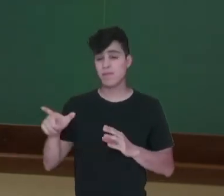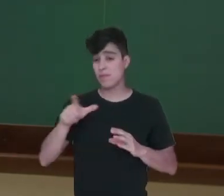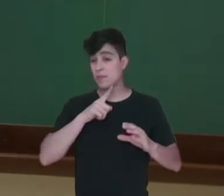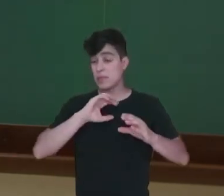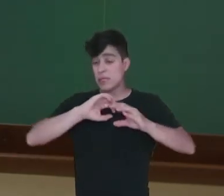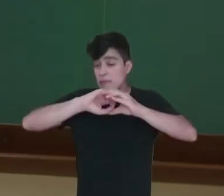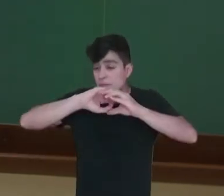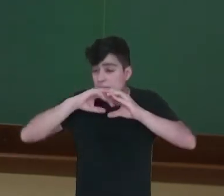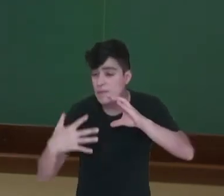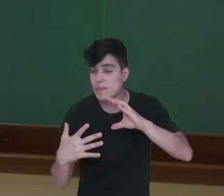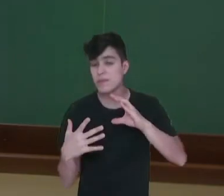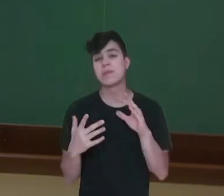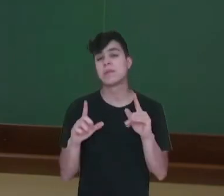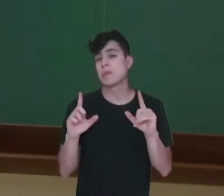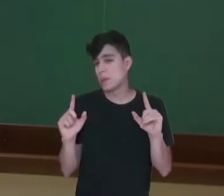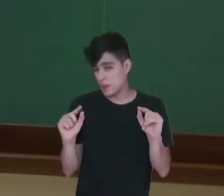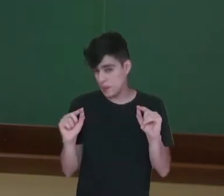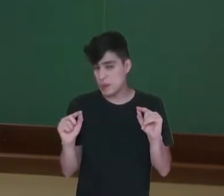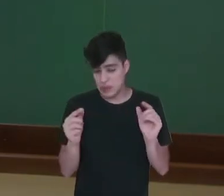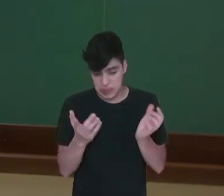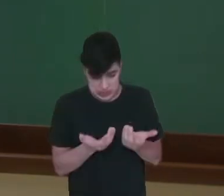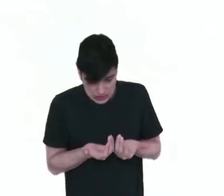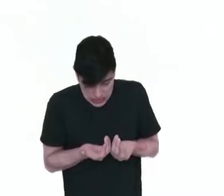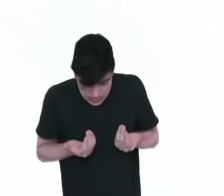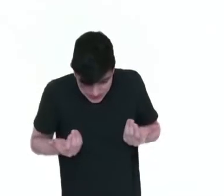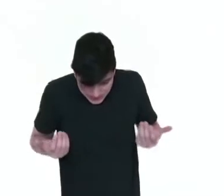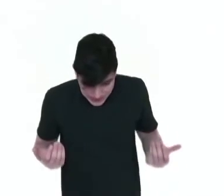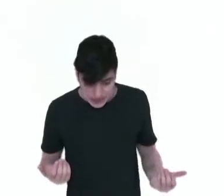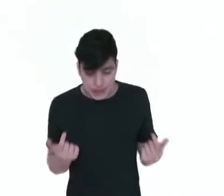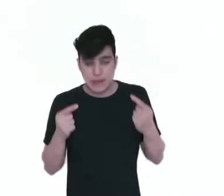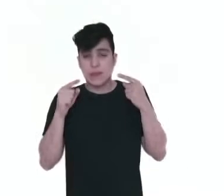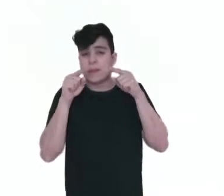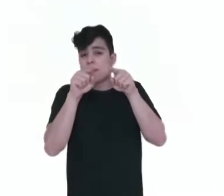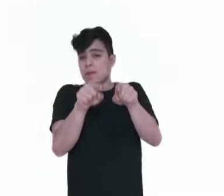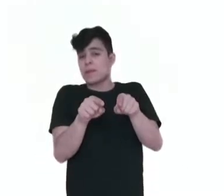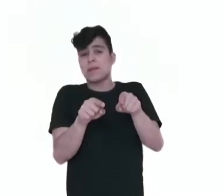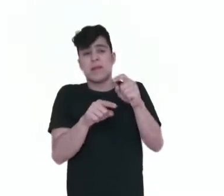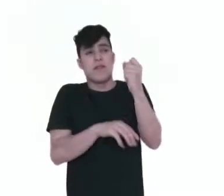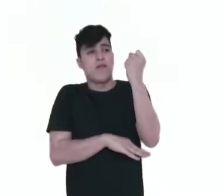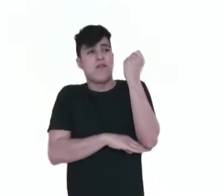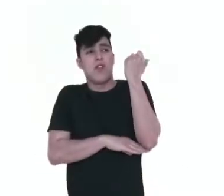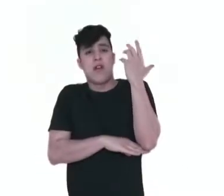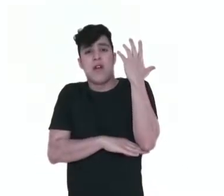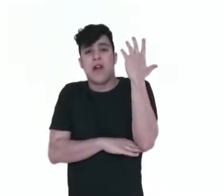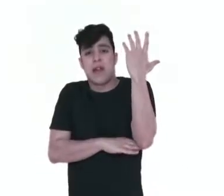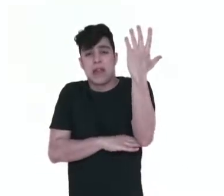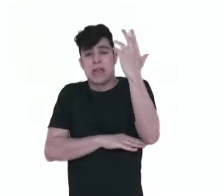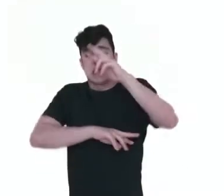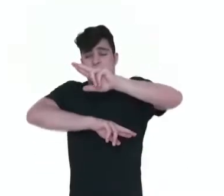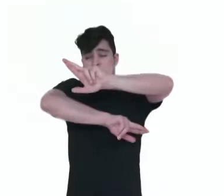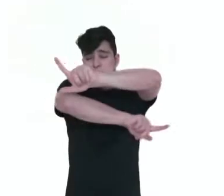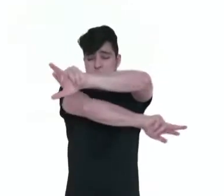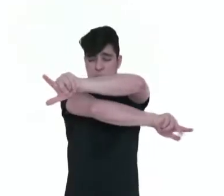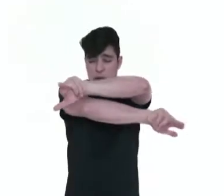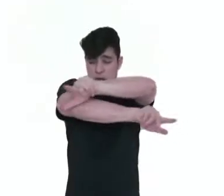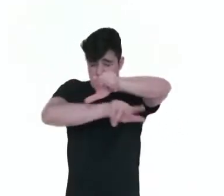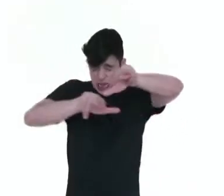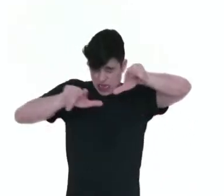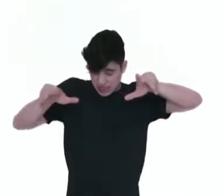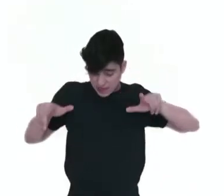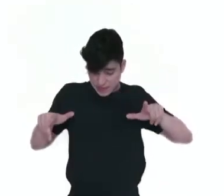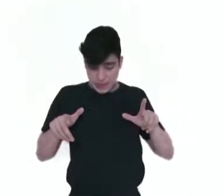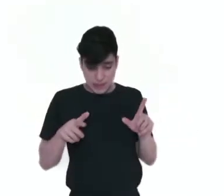uma divisão. Então, é uma floresta muito vasta. E a gente divide dependendo dos